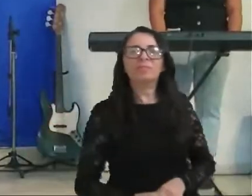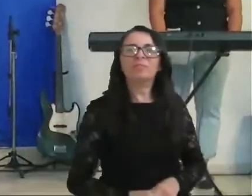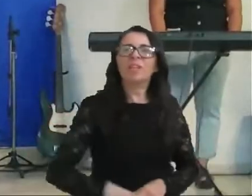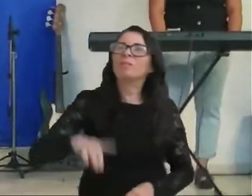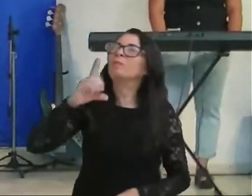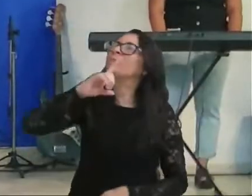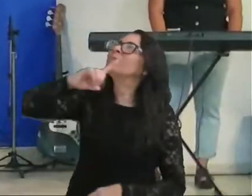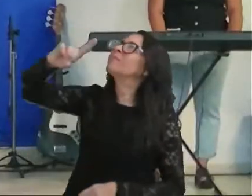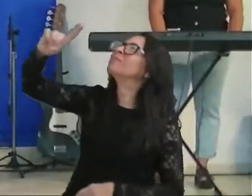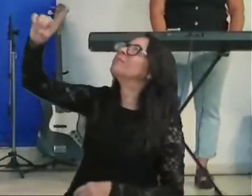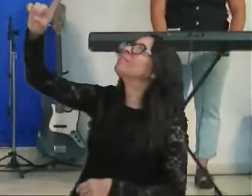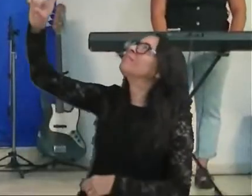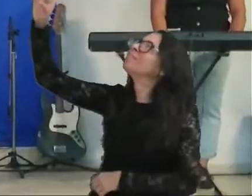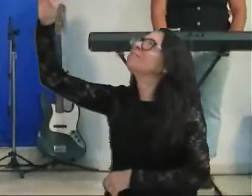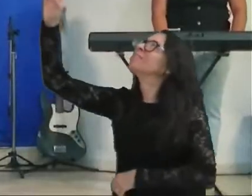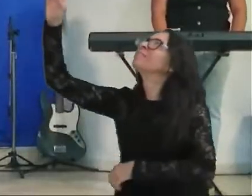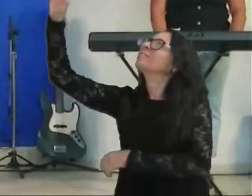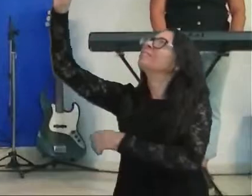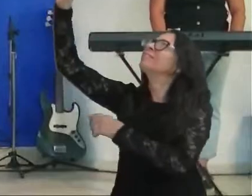Escudo e